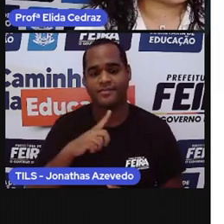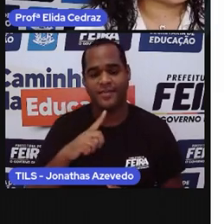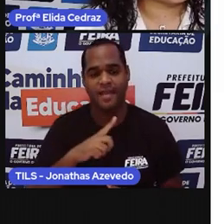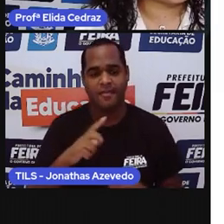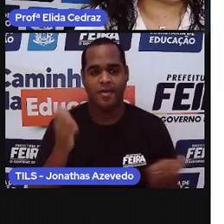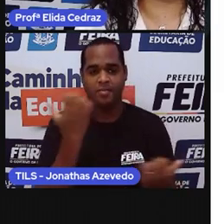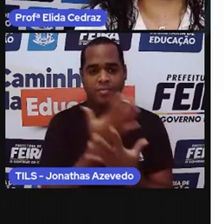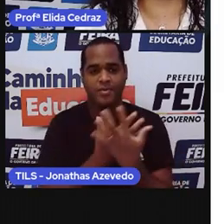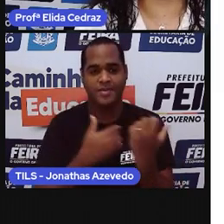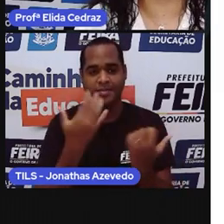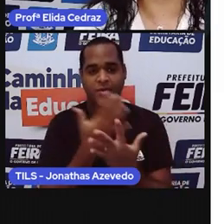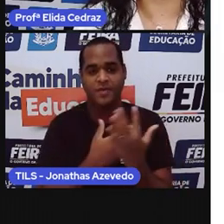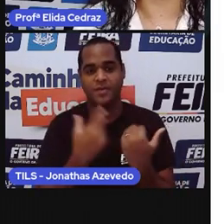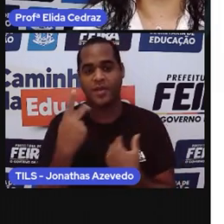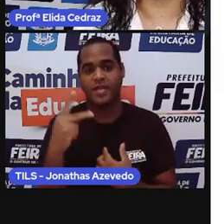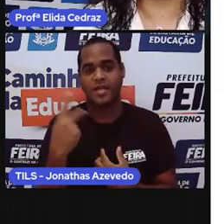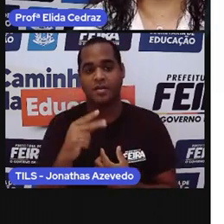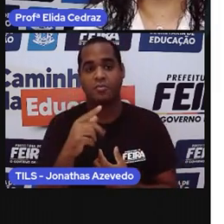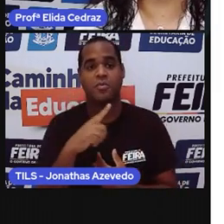uma cantiga?